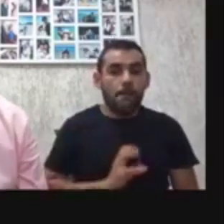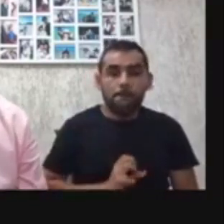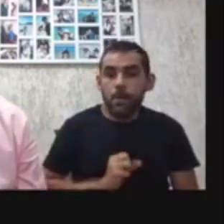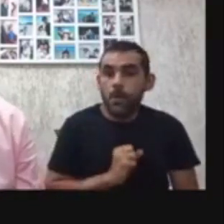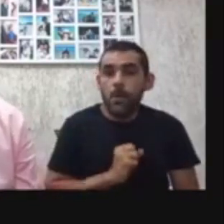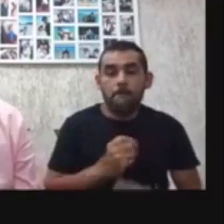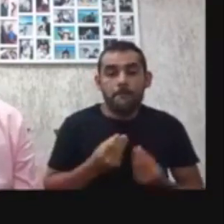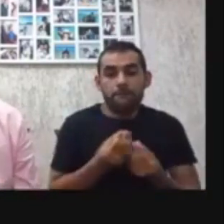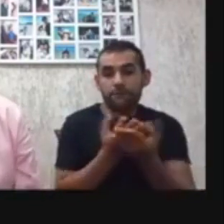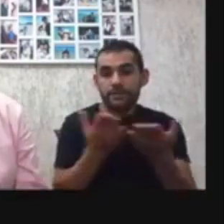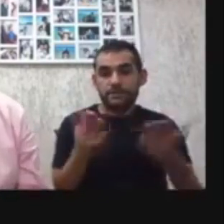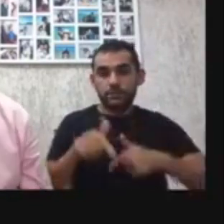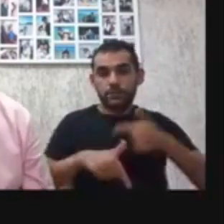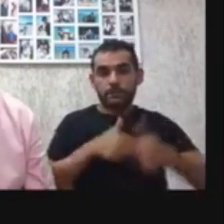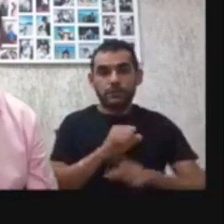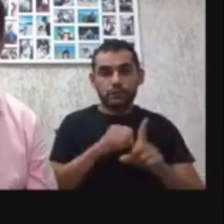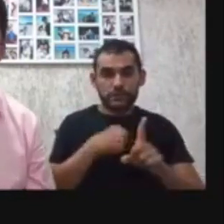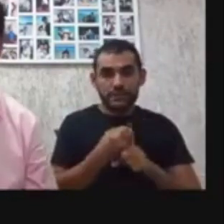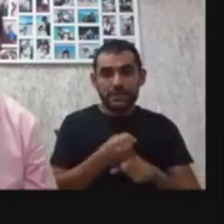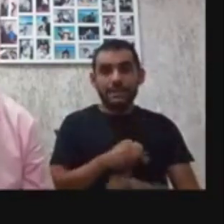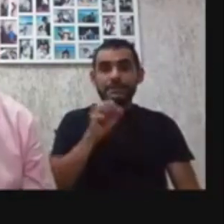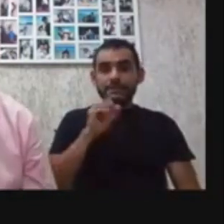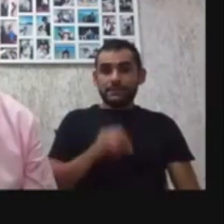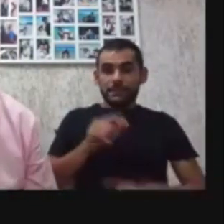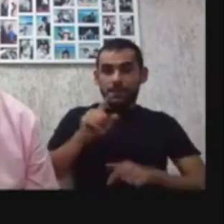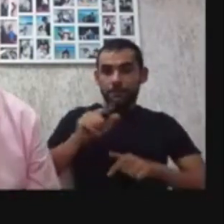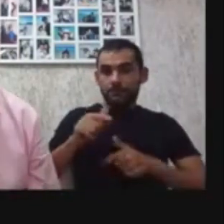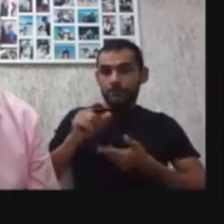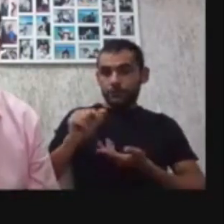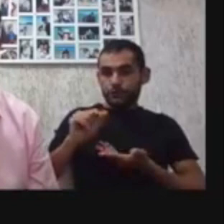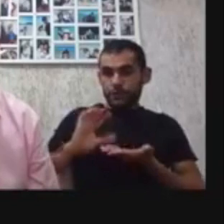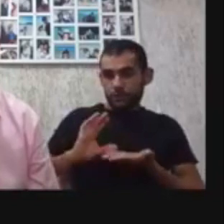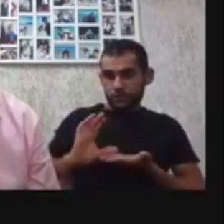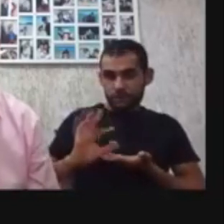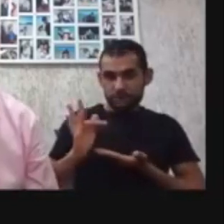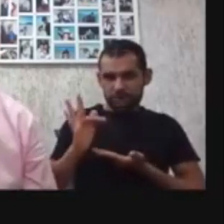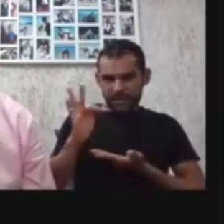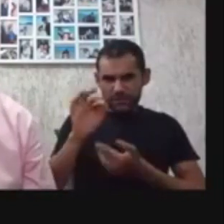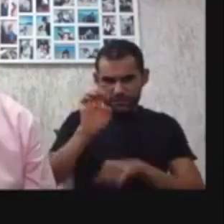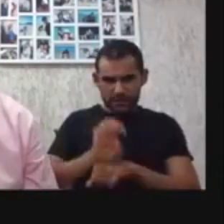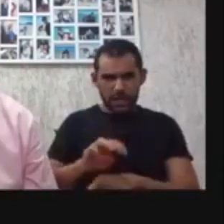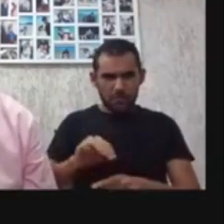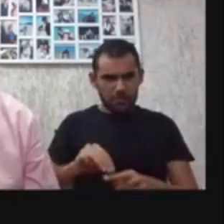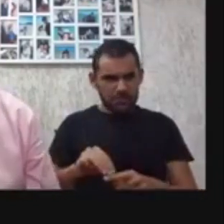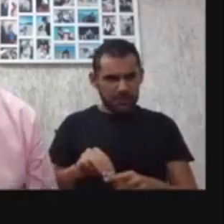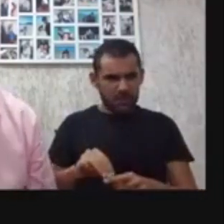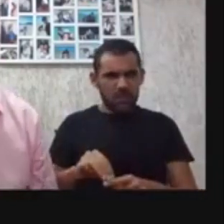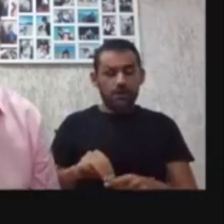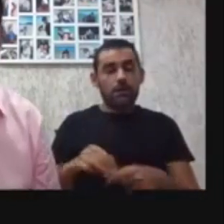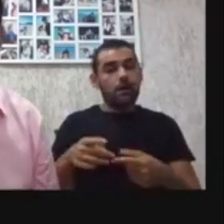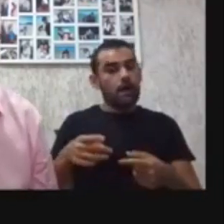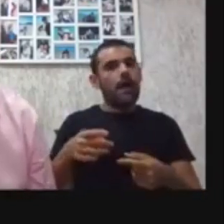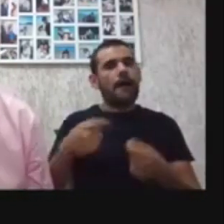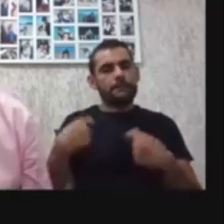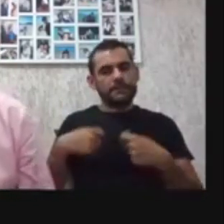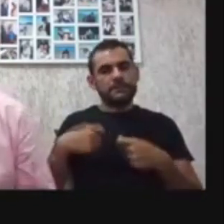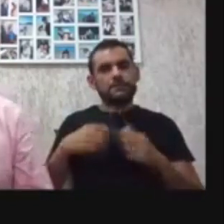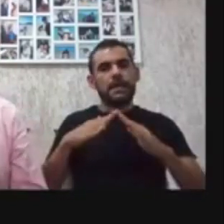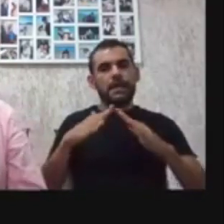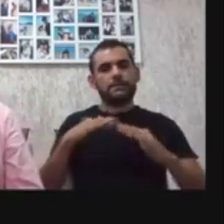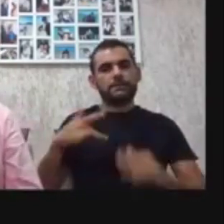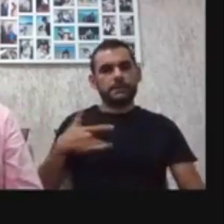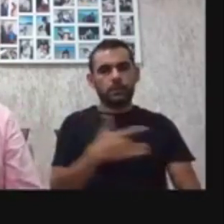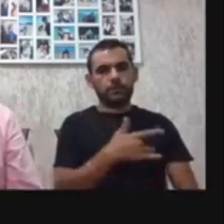prestar um serviço à sociedade. E se esse recurso, seja ele federal, estadual ou municipal, essa casa de